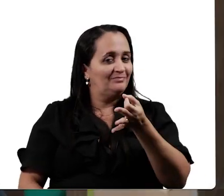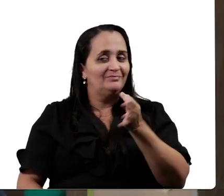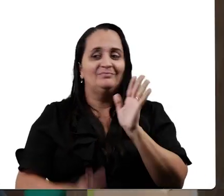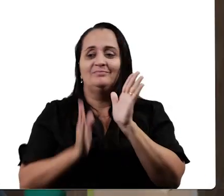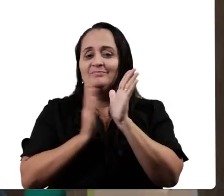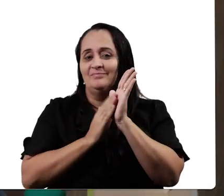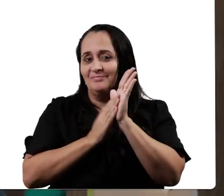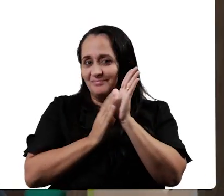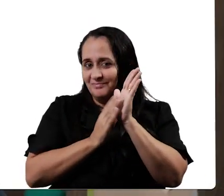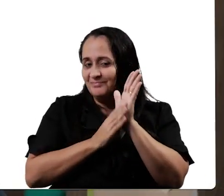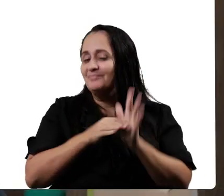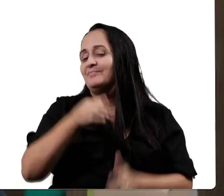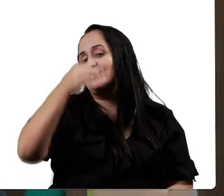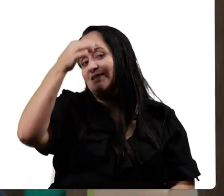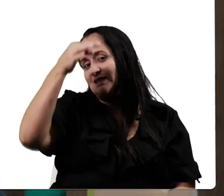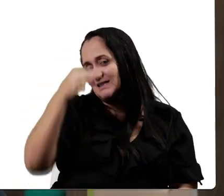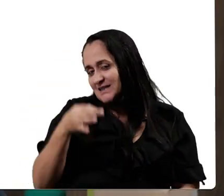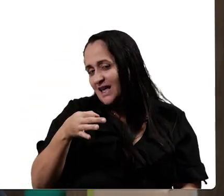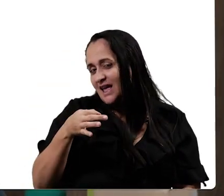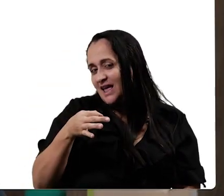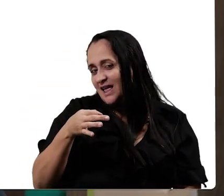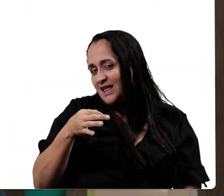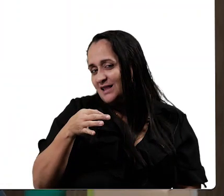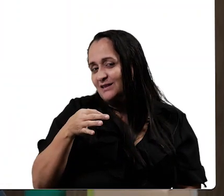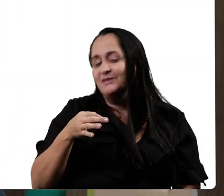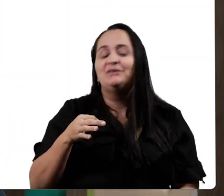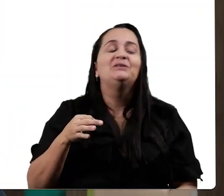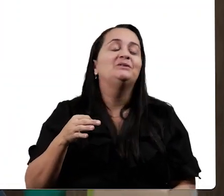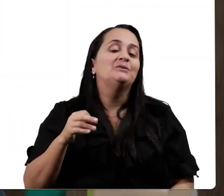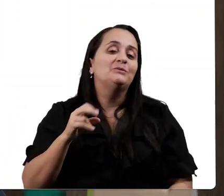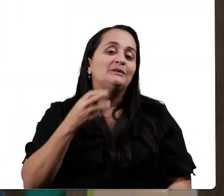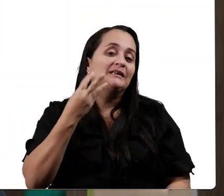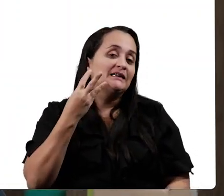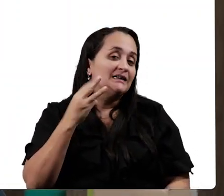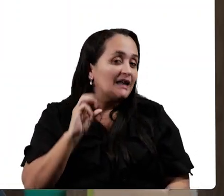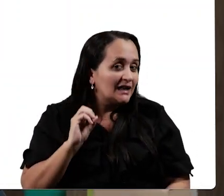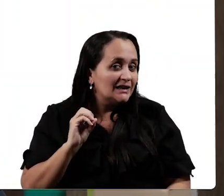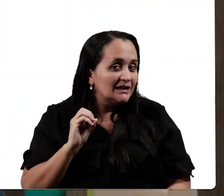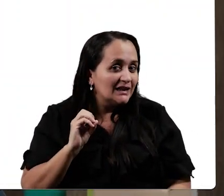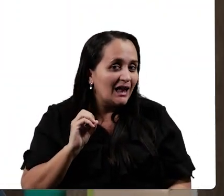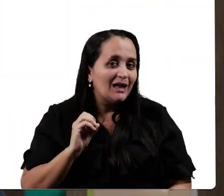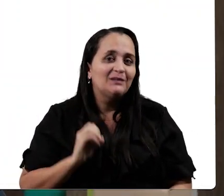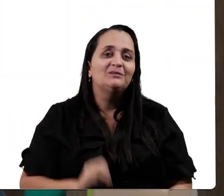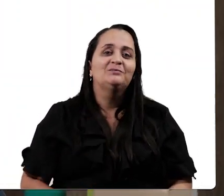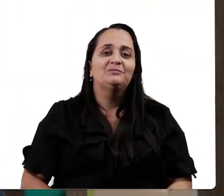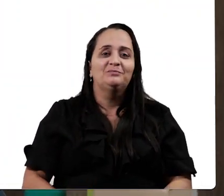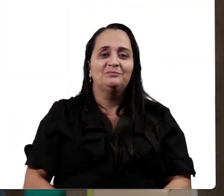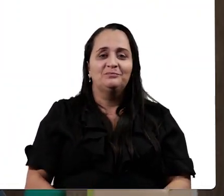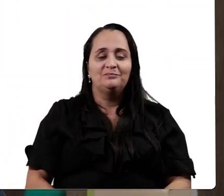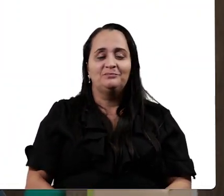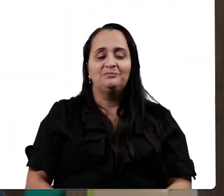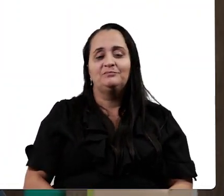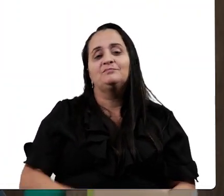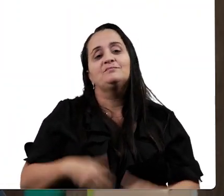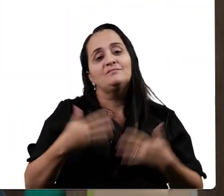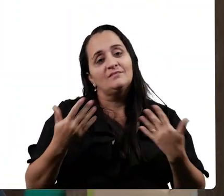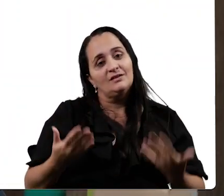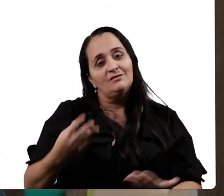Ei vocês acertaram aí vocês estão craque nós acertamos tudo olha ali 30